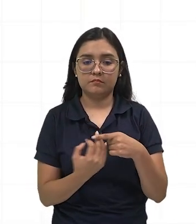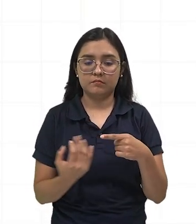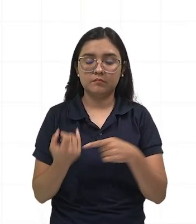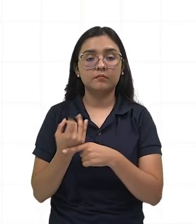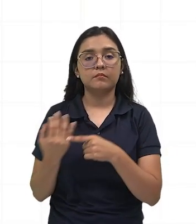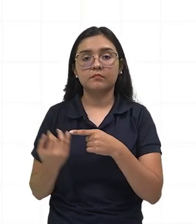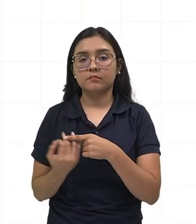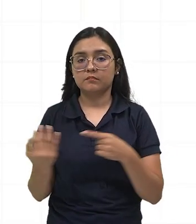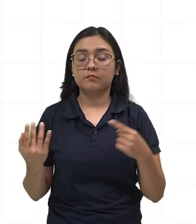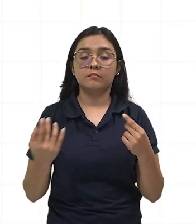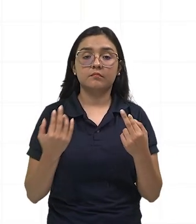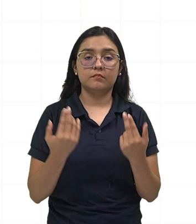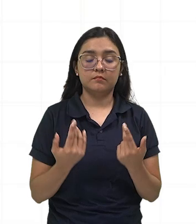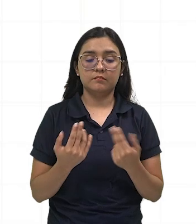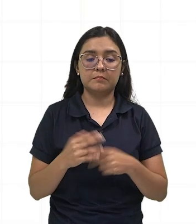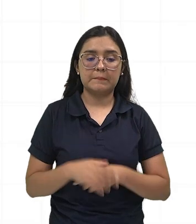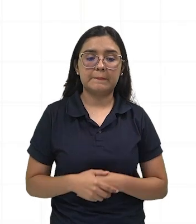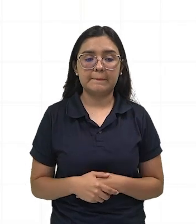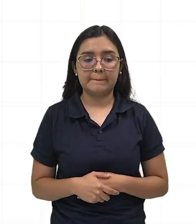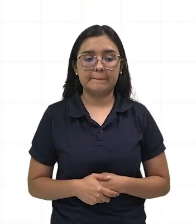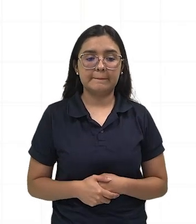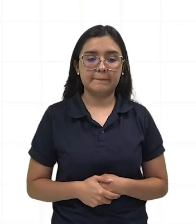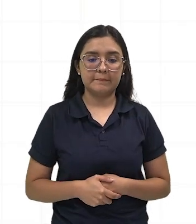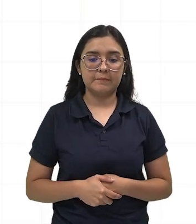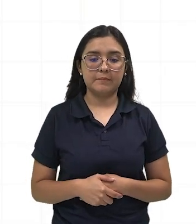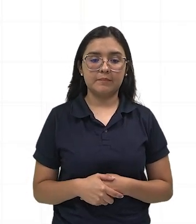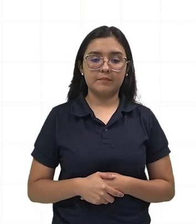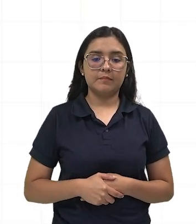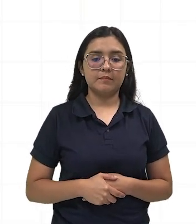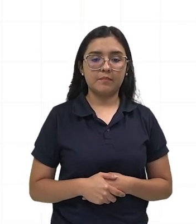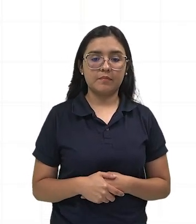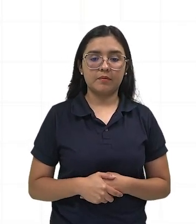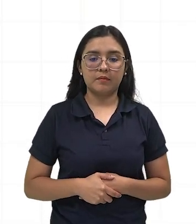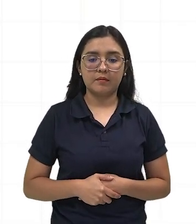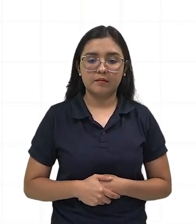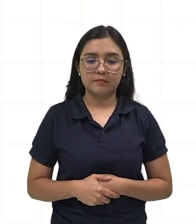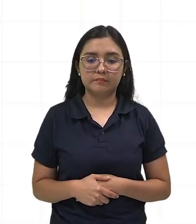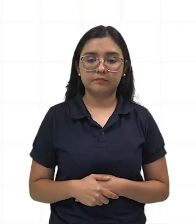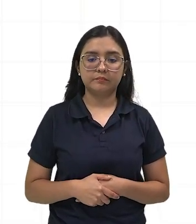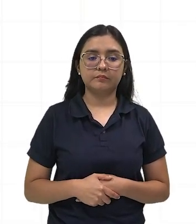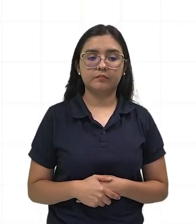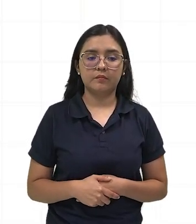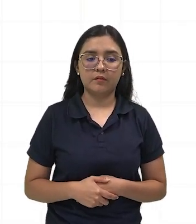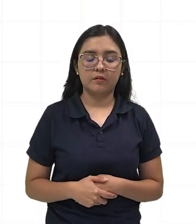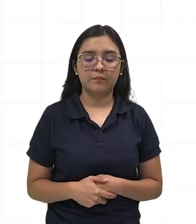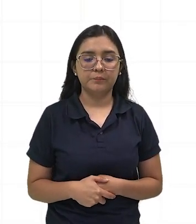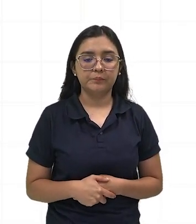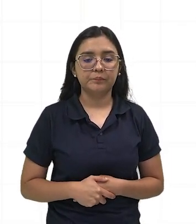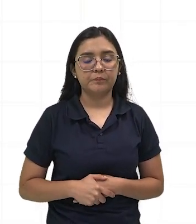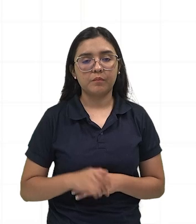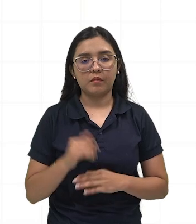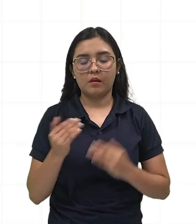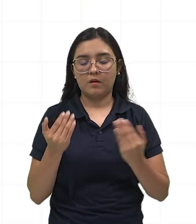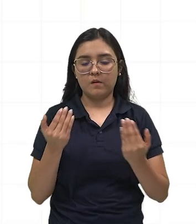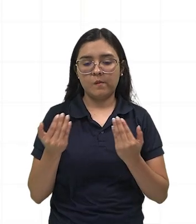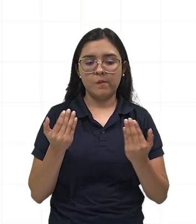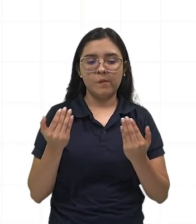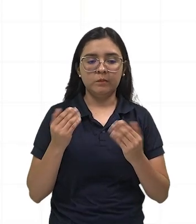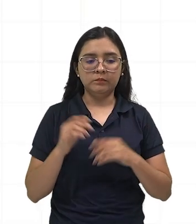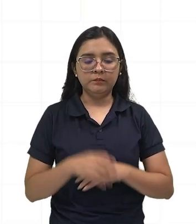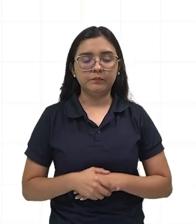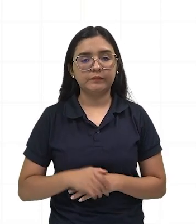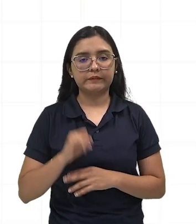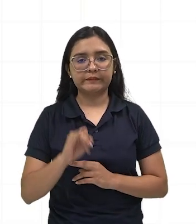são iguais, as grandezas são chamadas razões iguais, quando você estiver comparando. Se